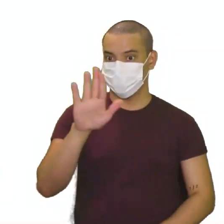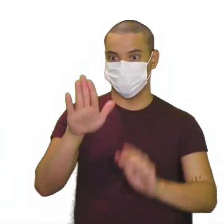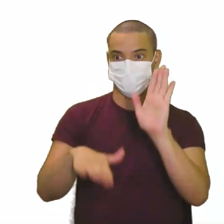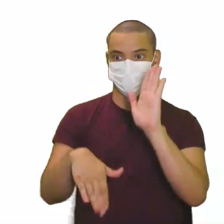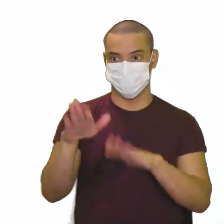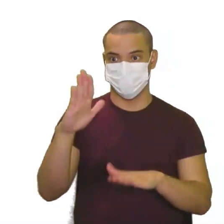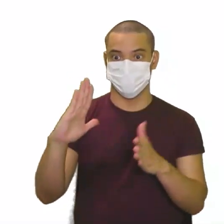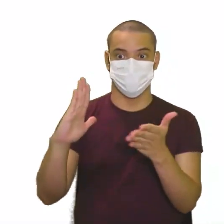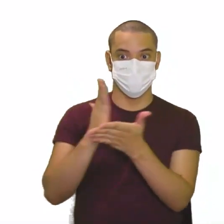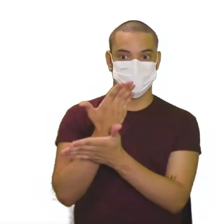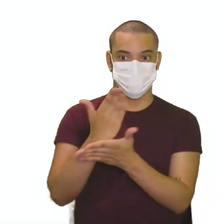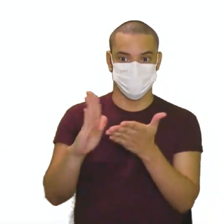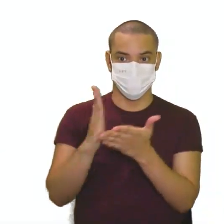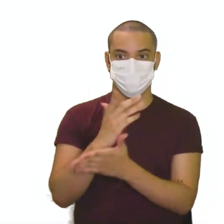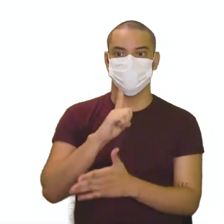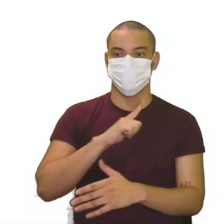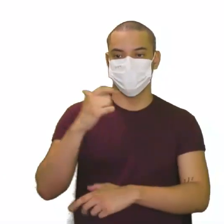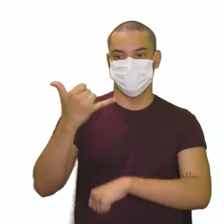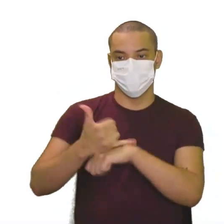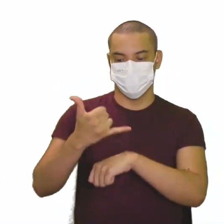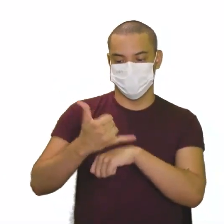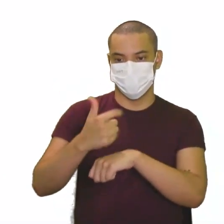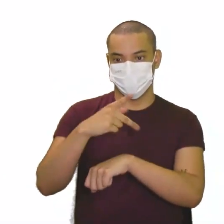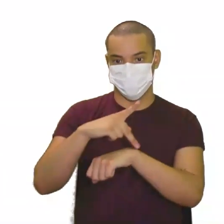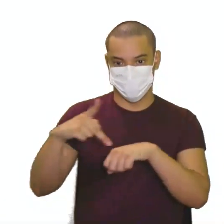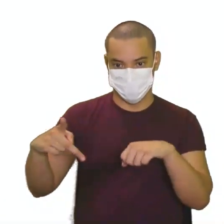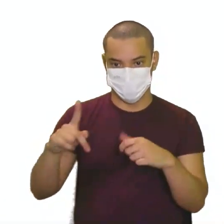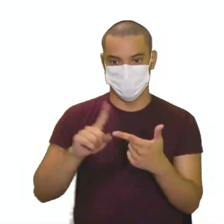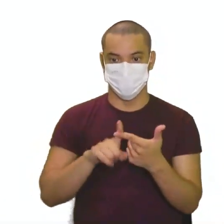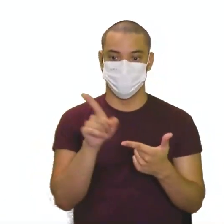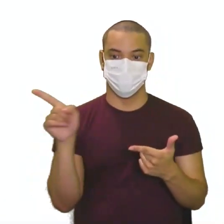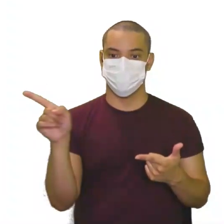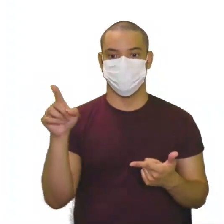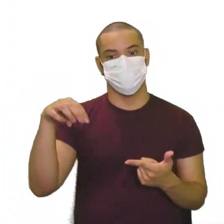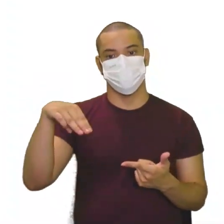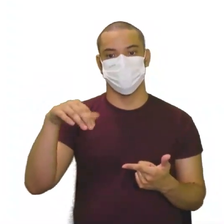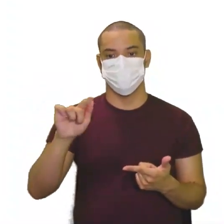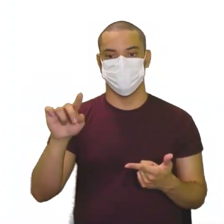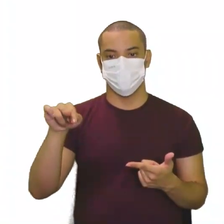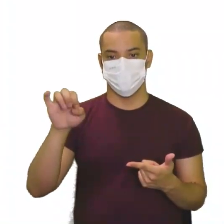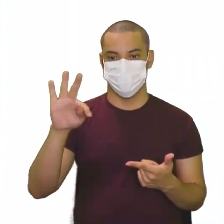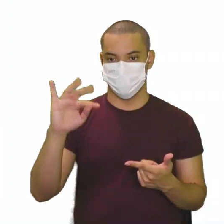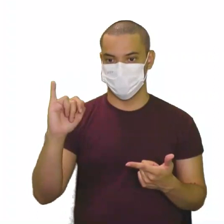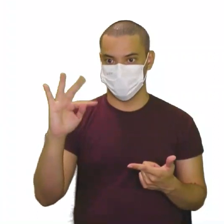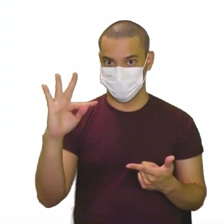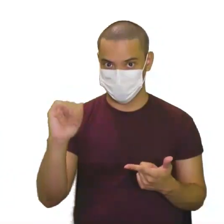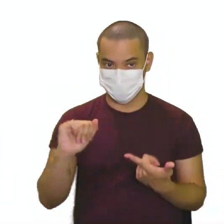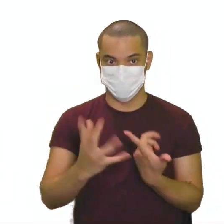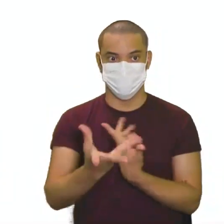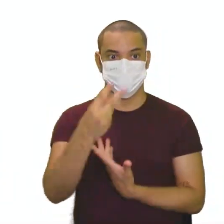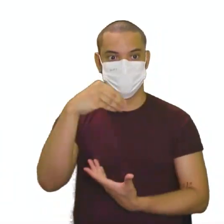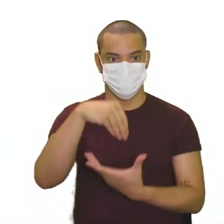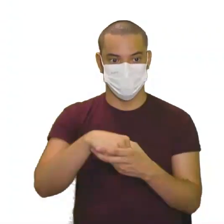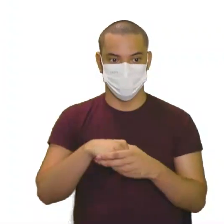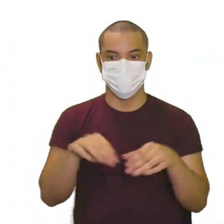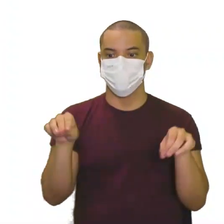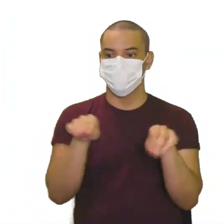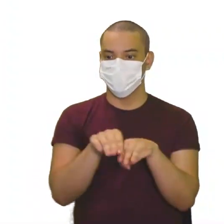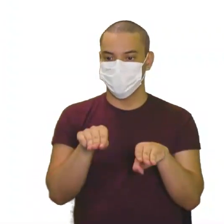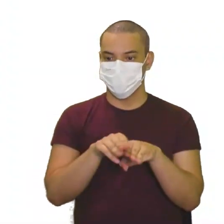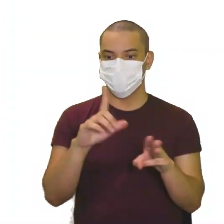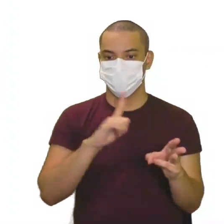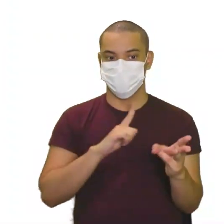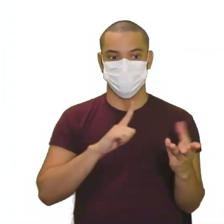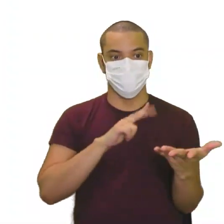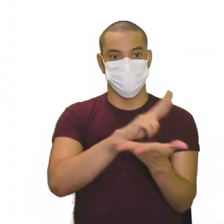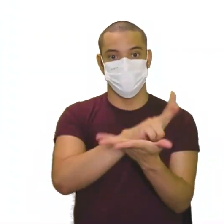colocou alguns tem o ferro puro aqui tem a magnetita e nós vimos aí que dentro do magnetismo nós